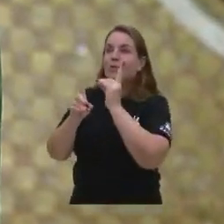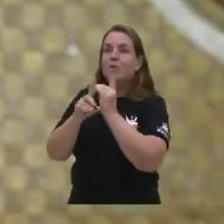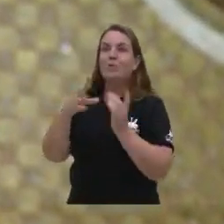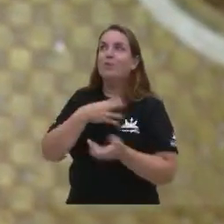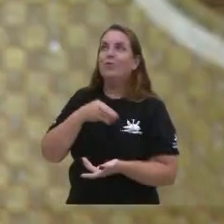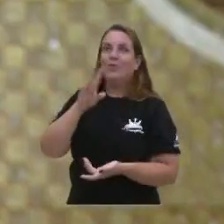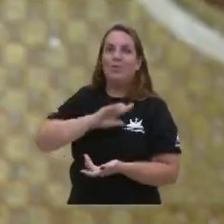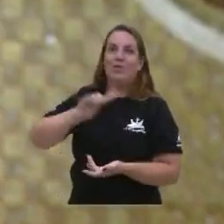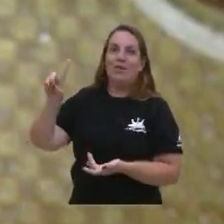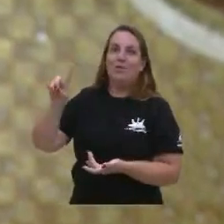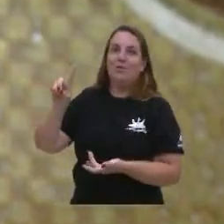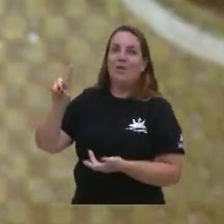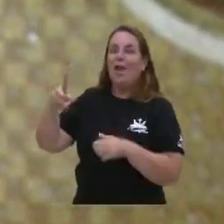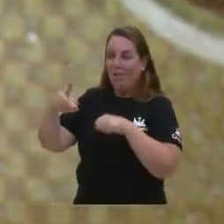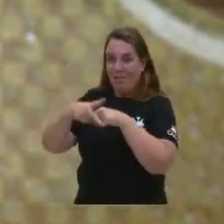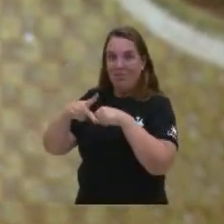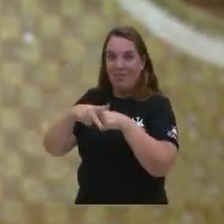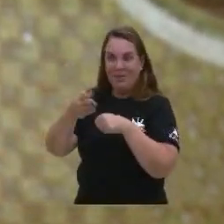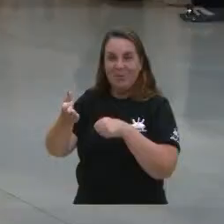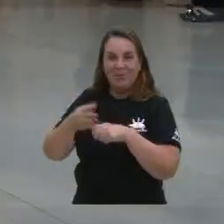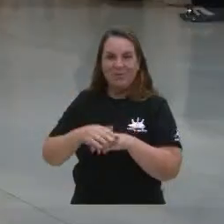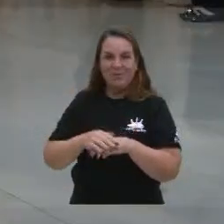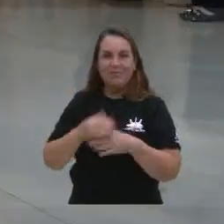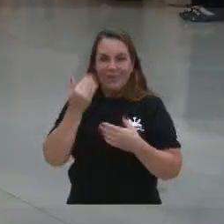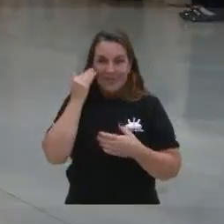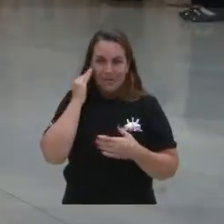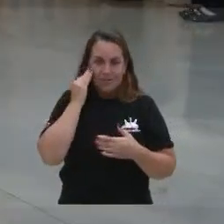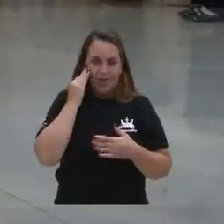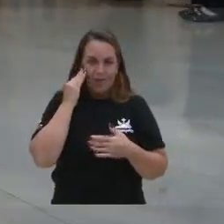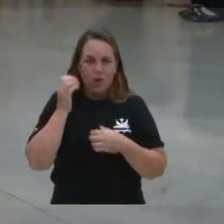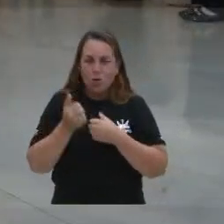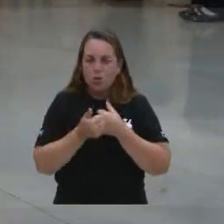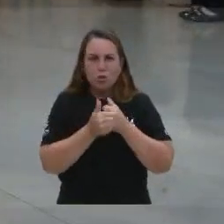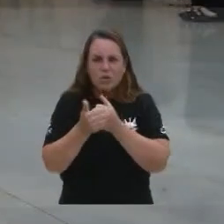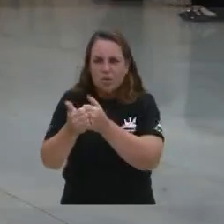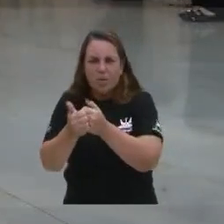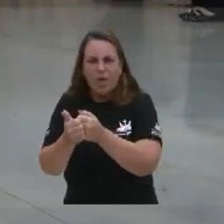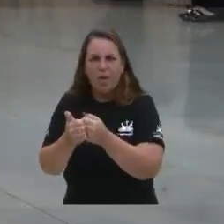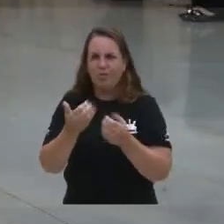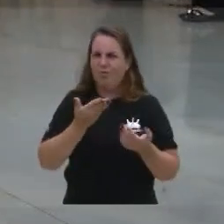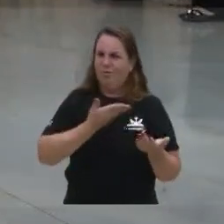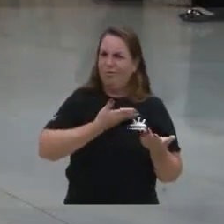Pedro. Você compreende, o discipulado de Jesus não é teoria.